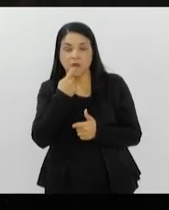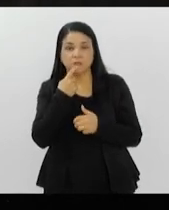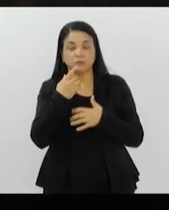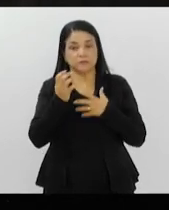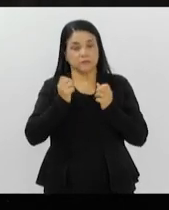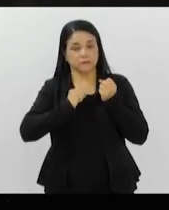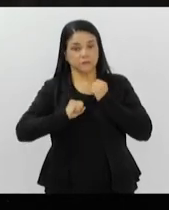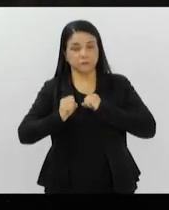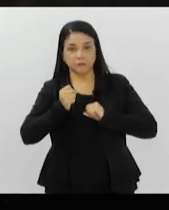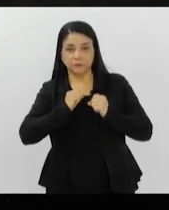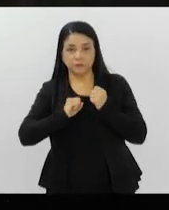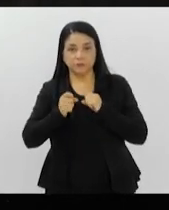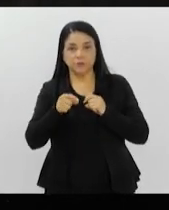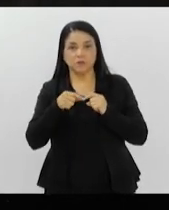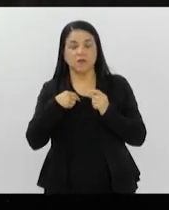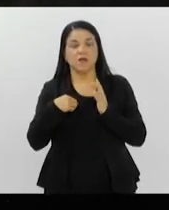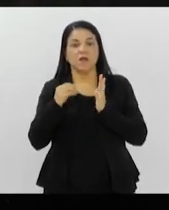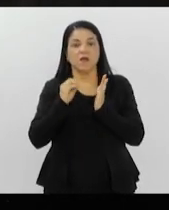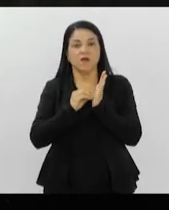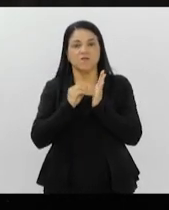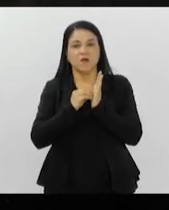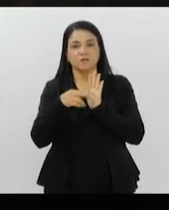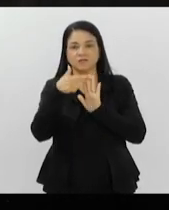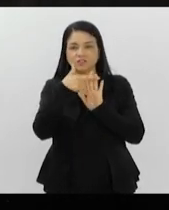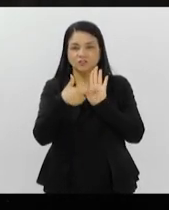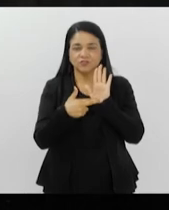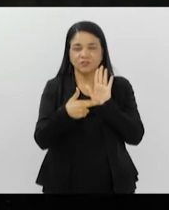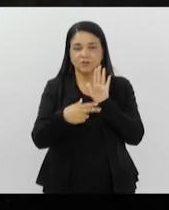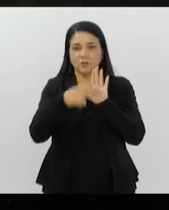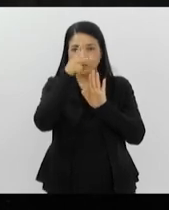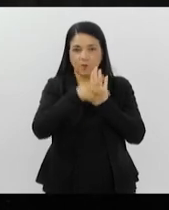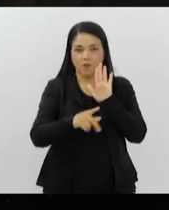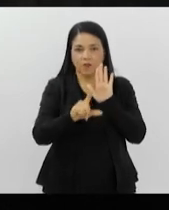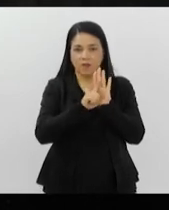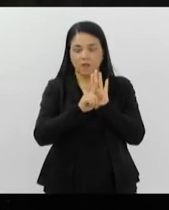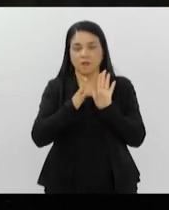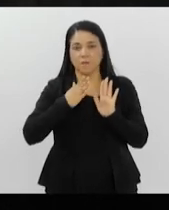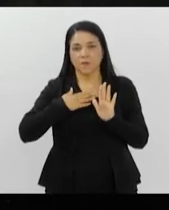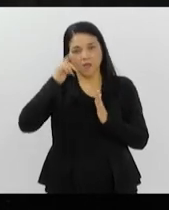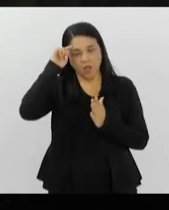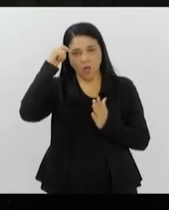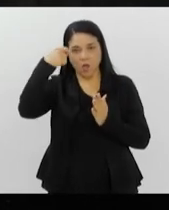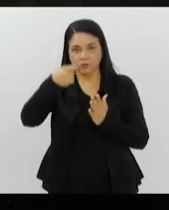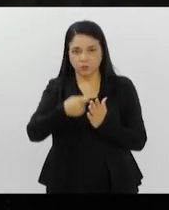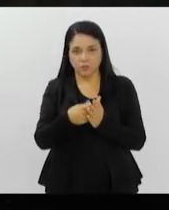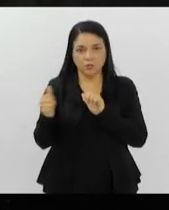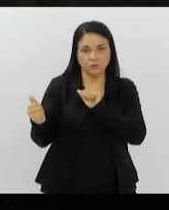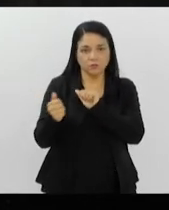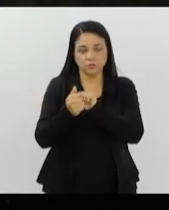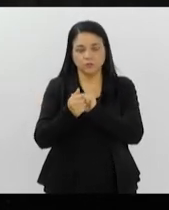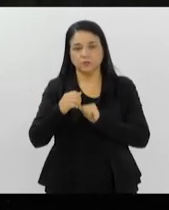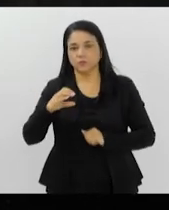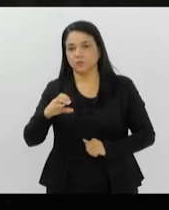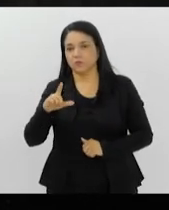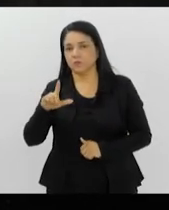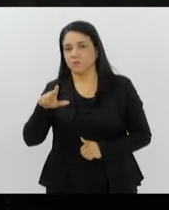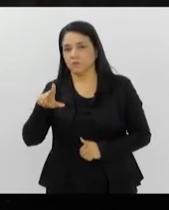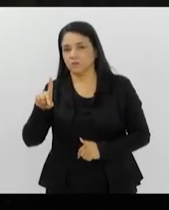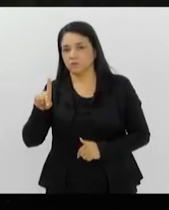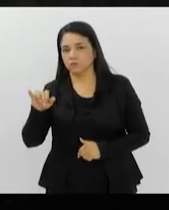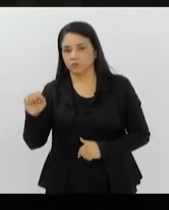de regulamentação do projeto de lei de minha autoria com o deputado Cláudio Caiado,